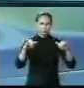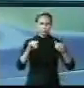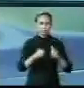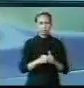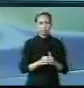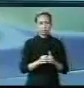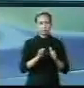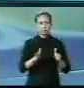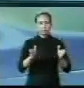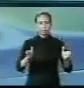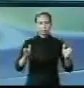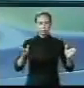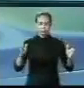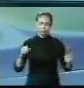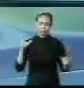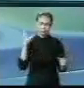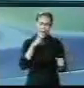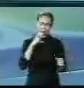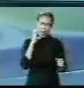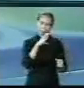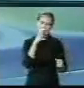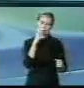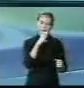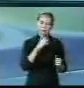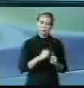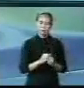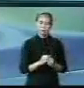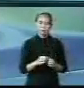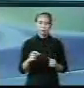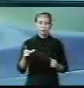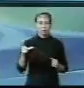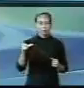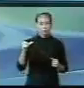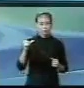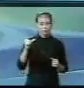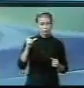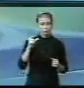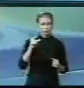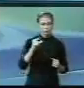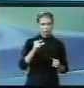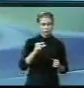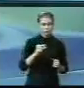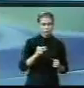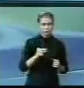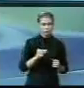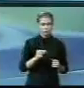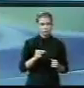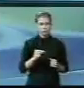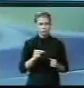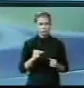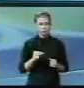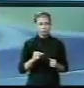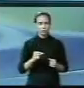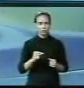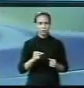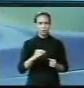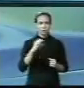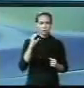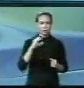aumentar a rapidez, diminuir a carga de utilização dos recursos. Lembra que a gente falou sobre gerenciamento